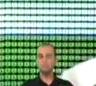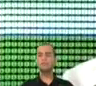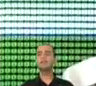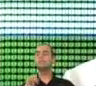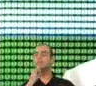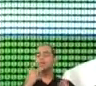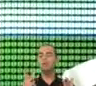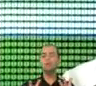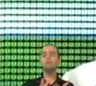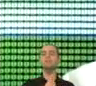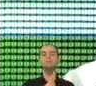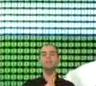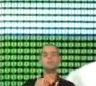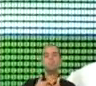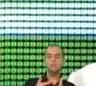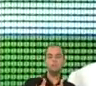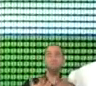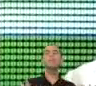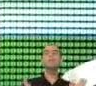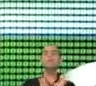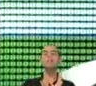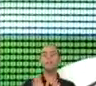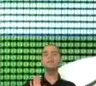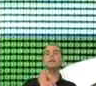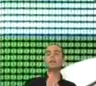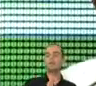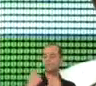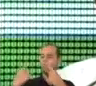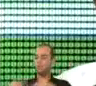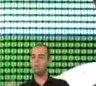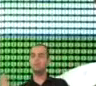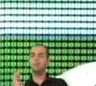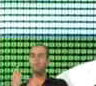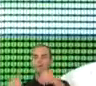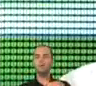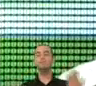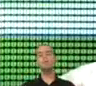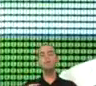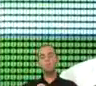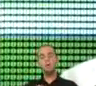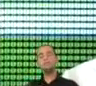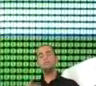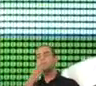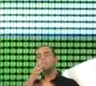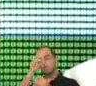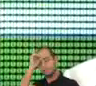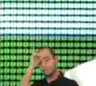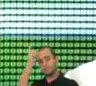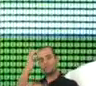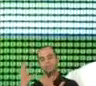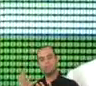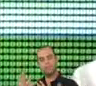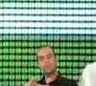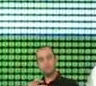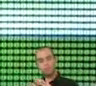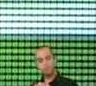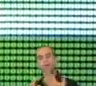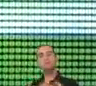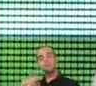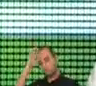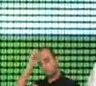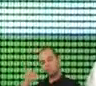um teve a oportunidade de, quando na situação, ser contra, e o outro, que era a favor, ser contra. É por isso que eu tenho feito uma